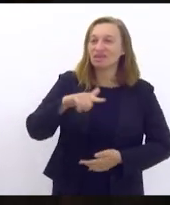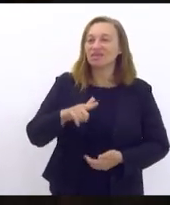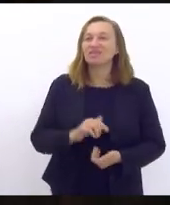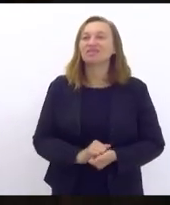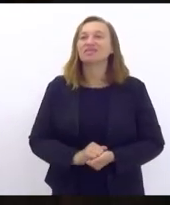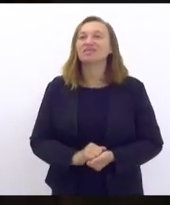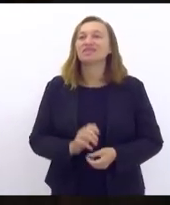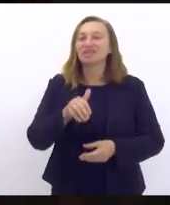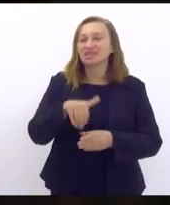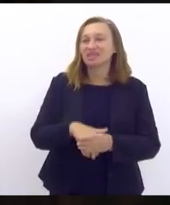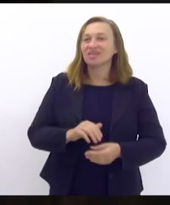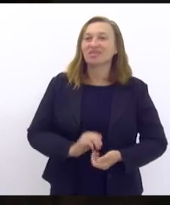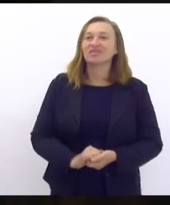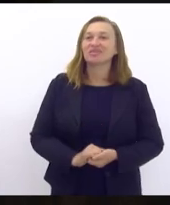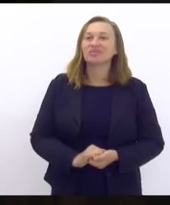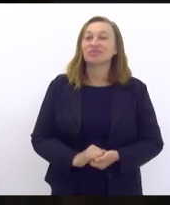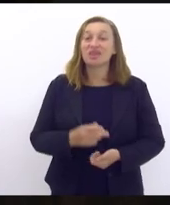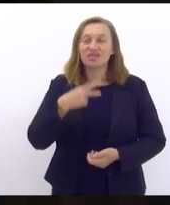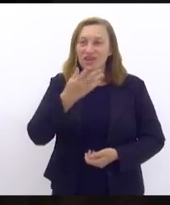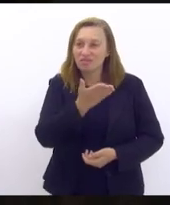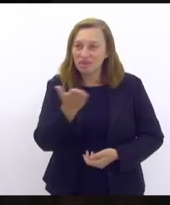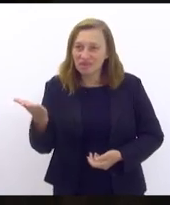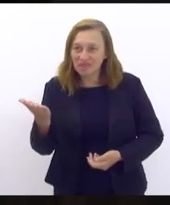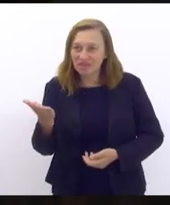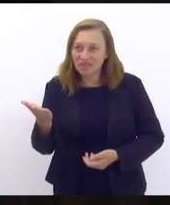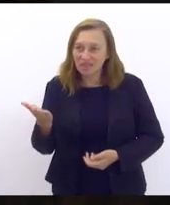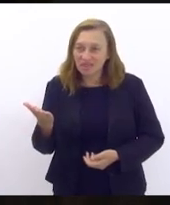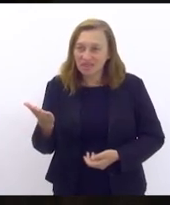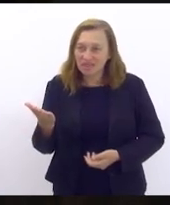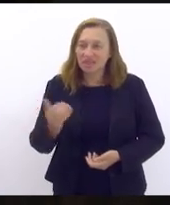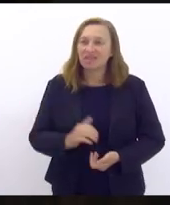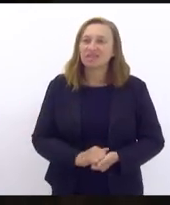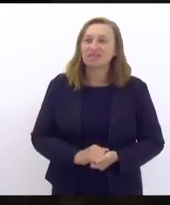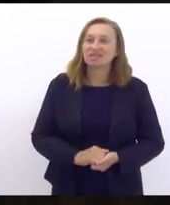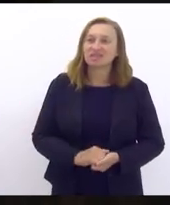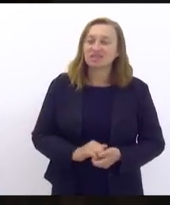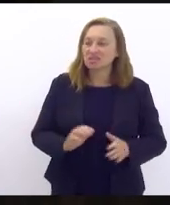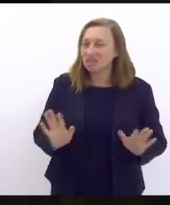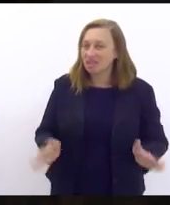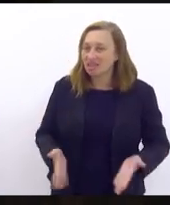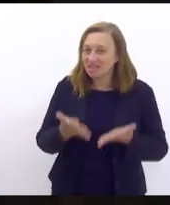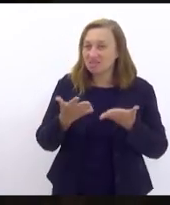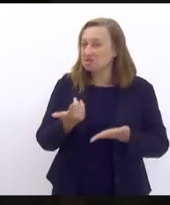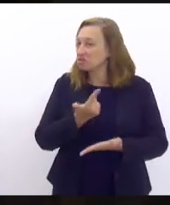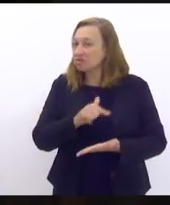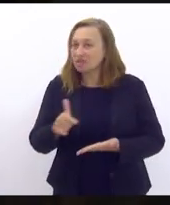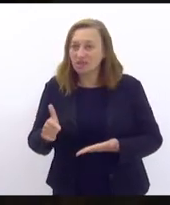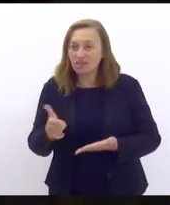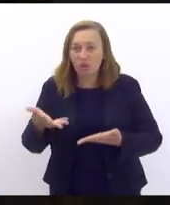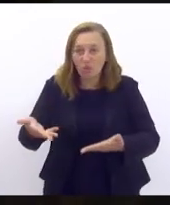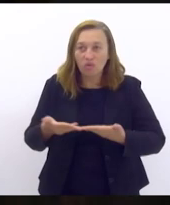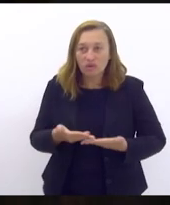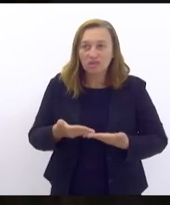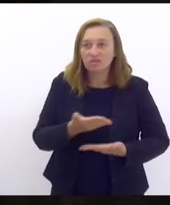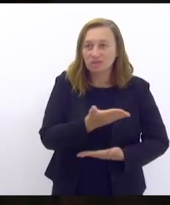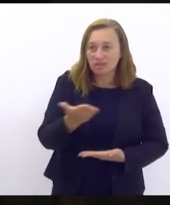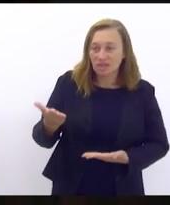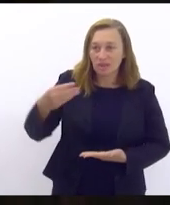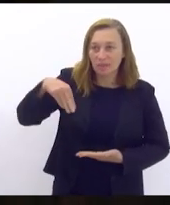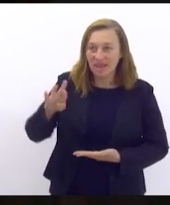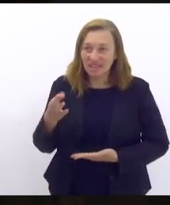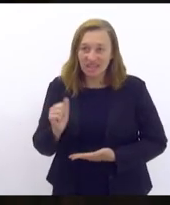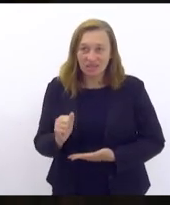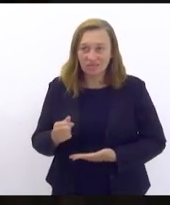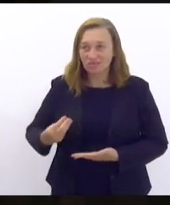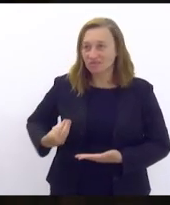próxima votação, e dizer para vocês que sem o estímulo, o incentivo, o convite de vocês para ser madrinha, a